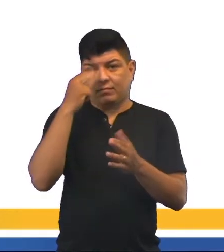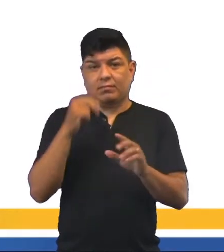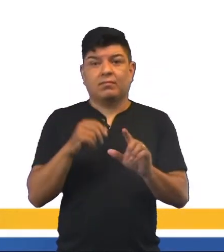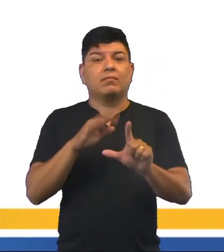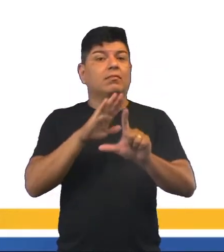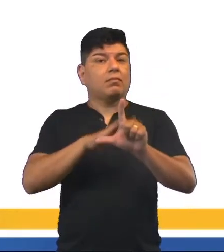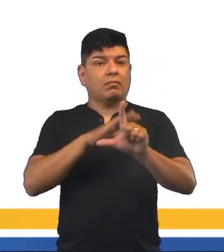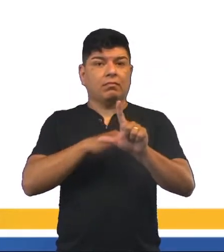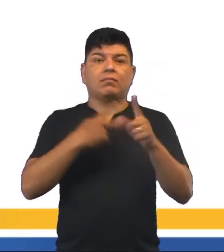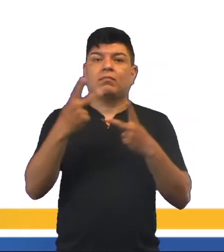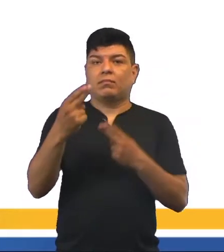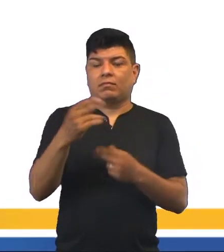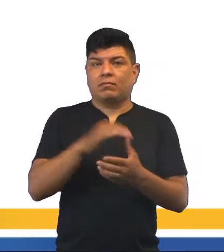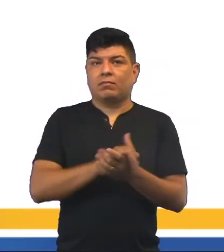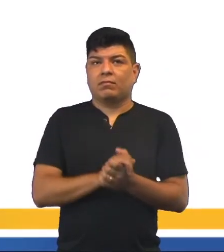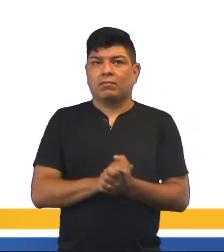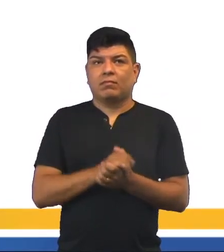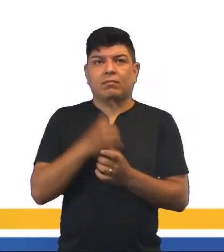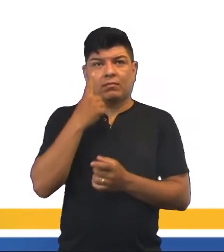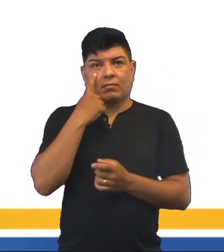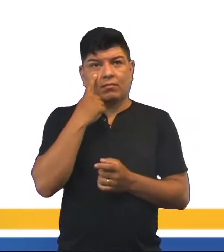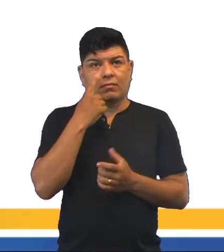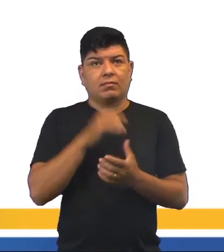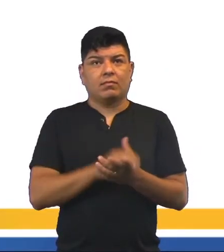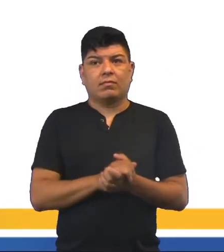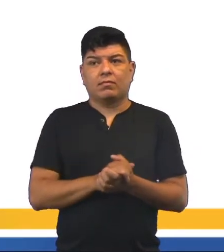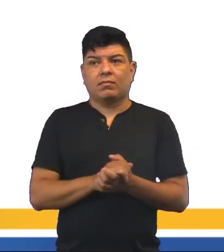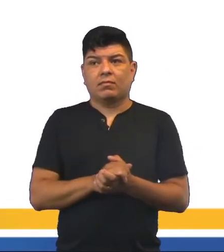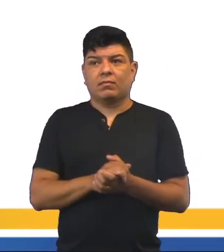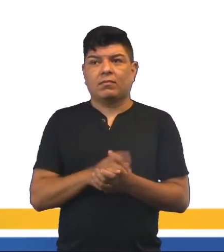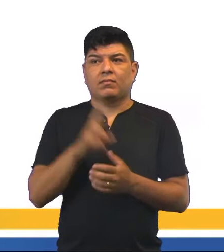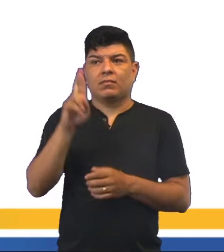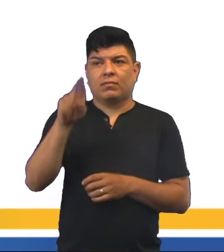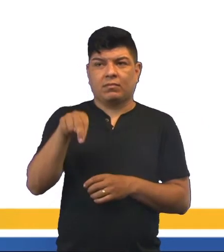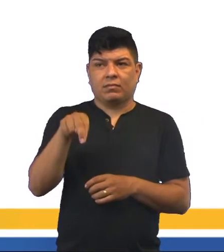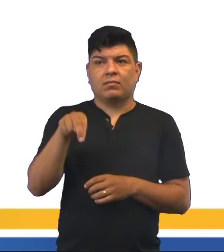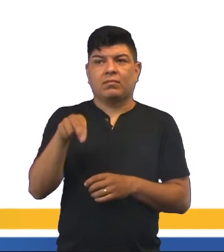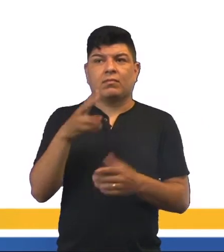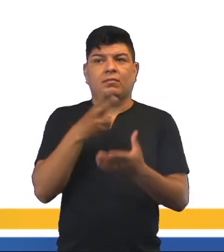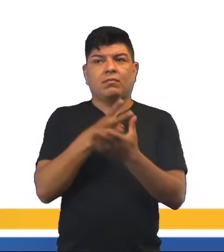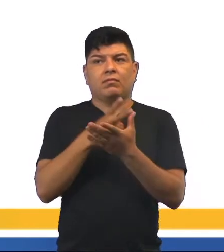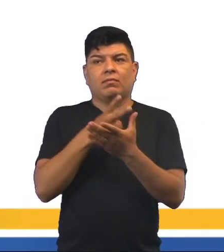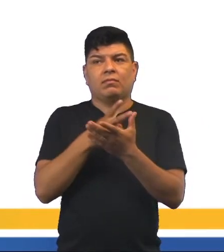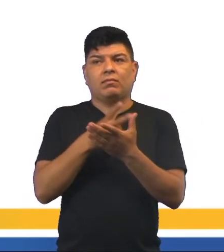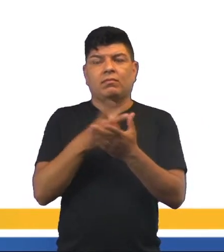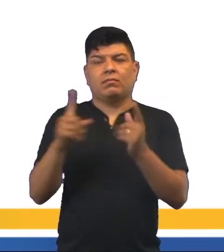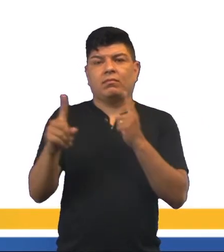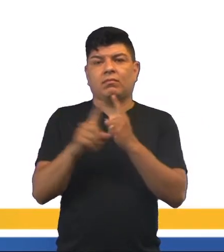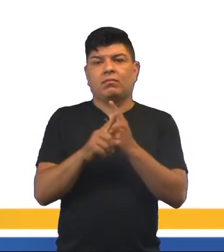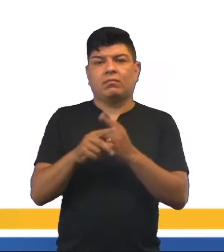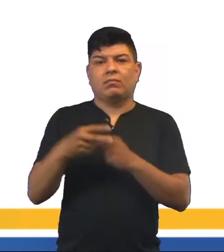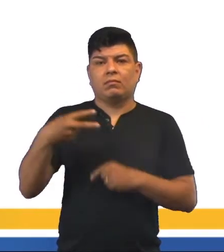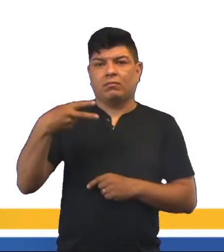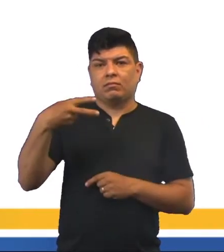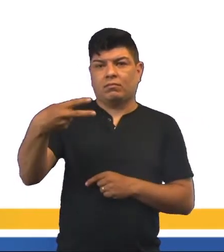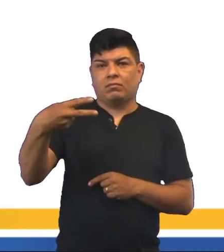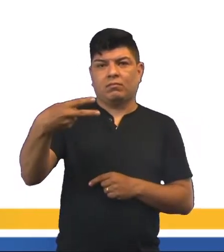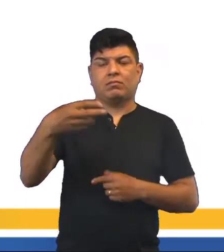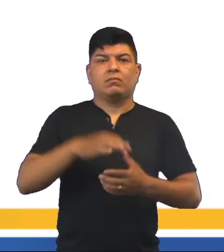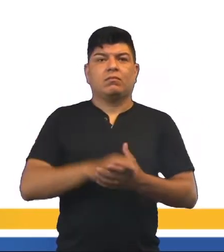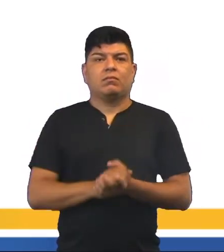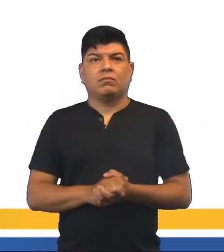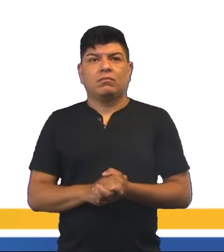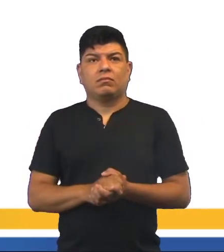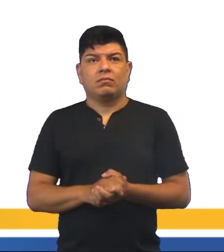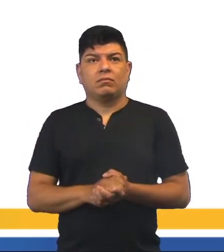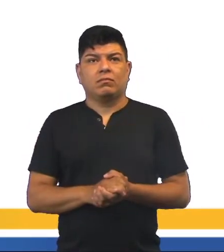proporcionais. Nós vemos que, quando eu vou fazendo essas razões aí, eu encontro sempre 2. Não é isso?